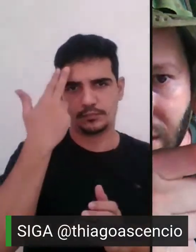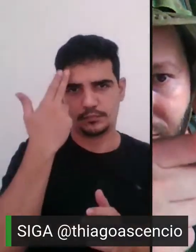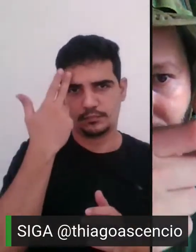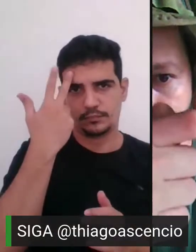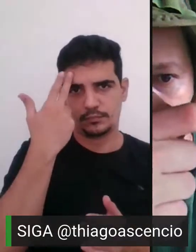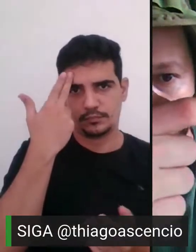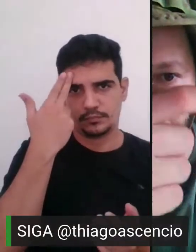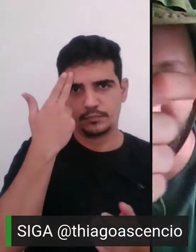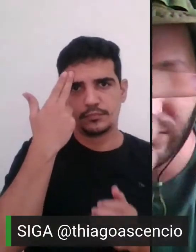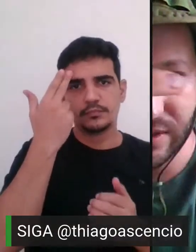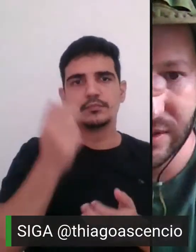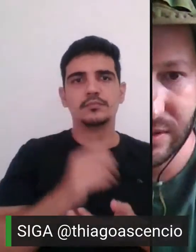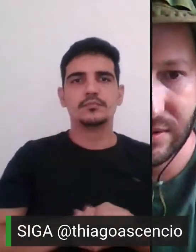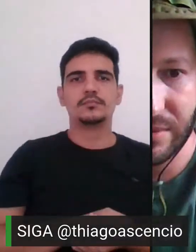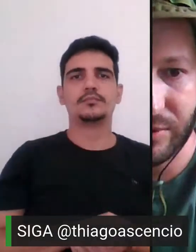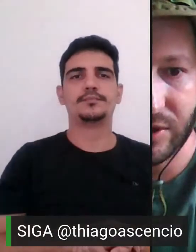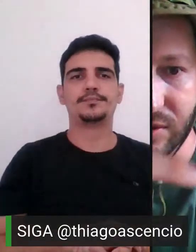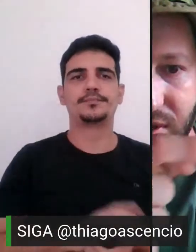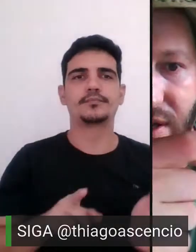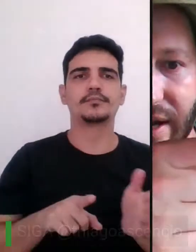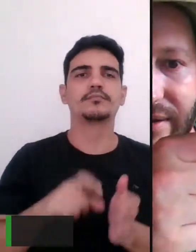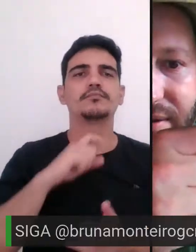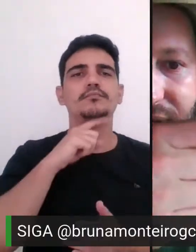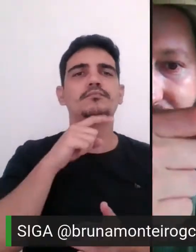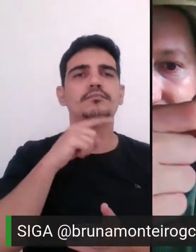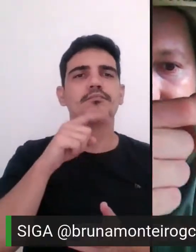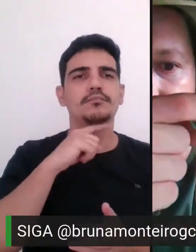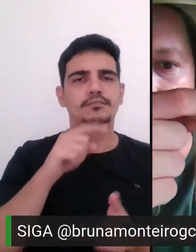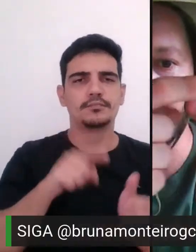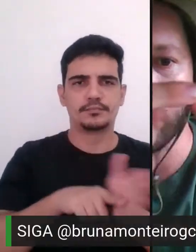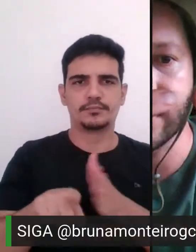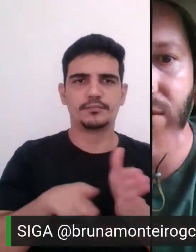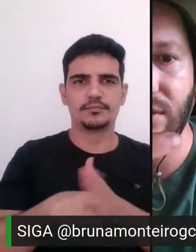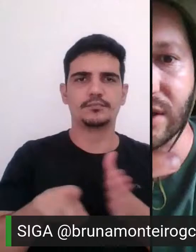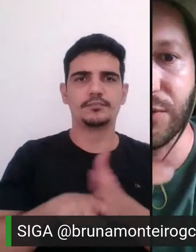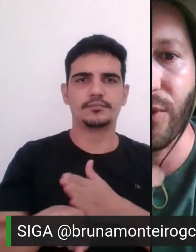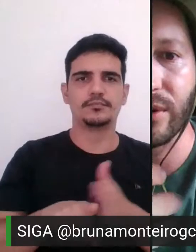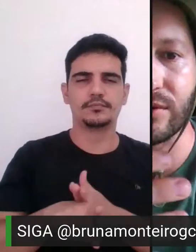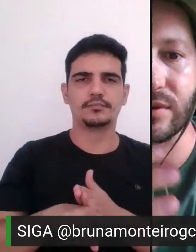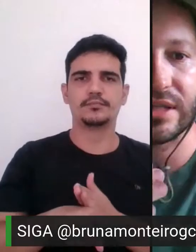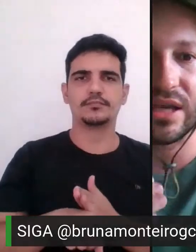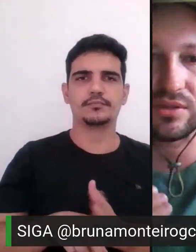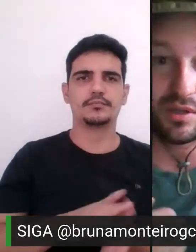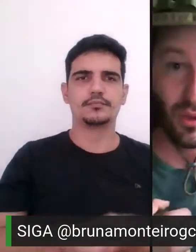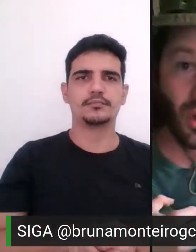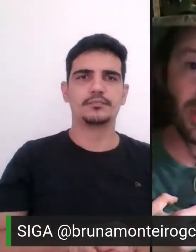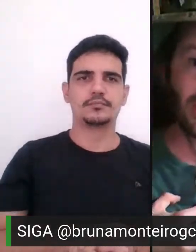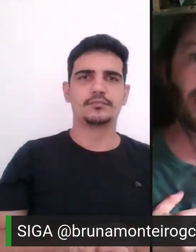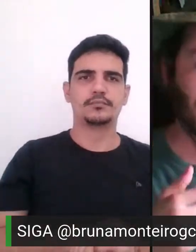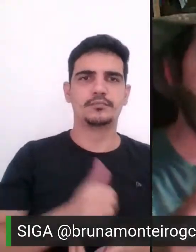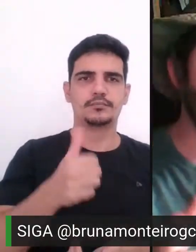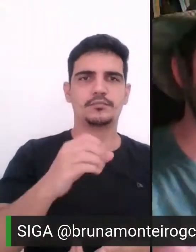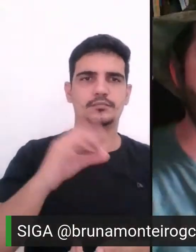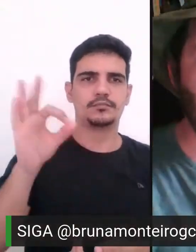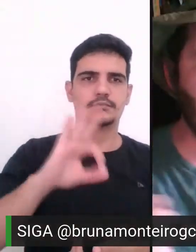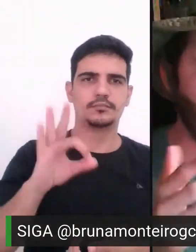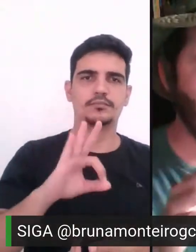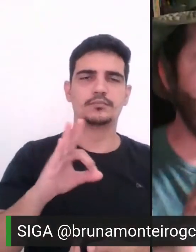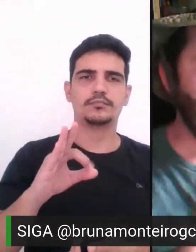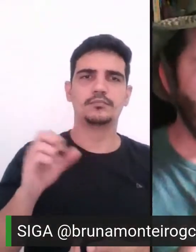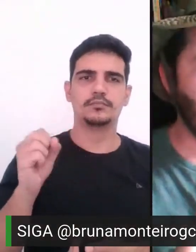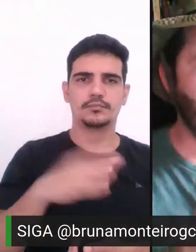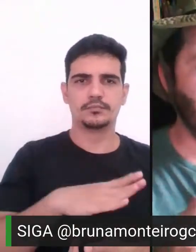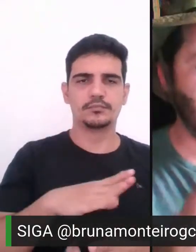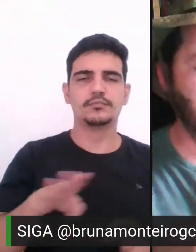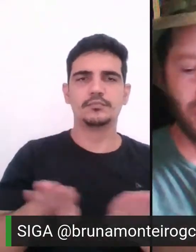E aí você tem, vai tirando suas dúvidas, né? Pode auxiliar. E aí 100% das fotos, do desenho são nossas, é minha e dos